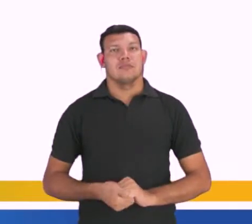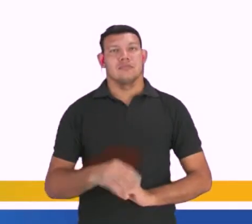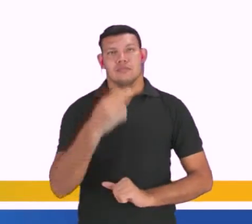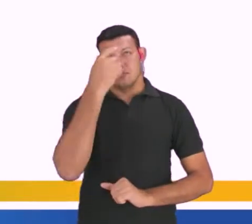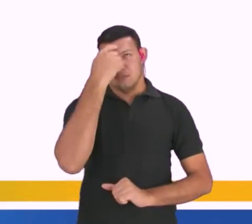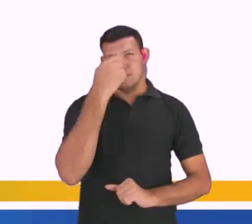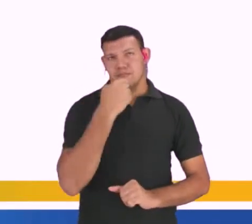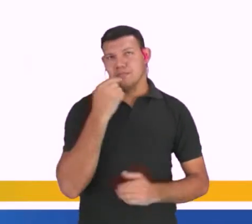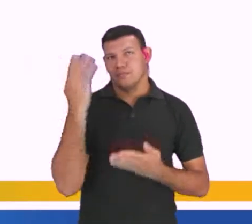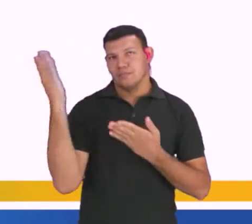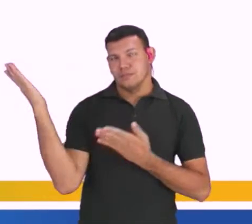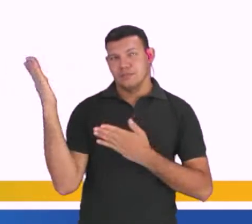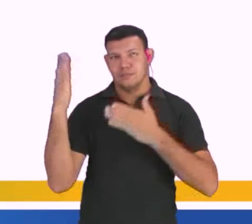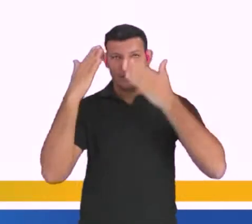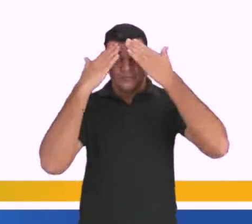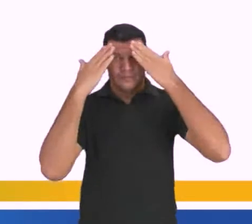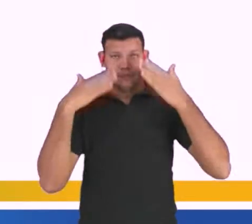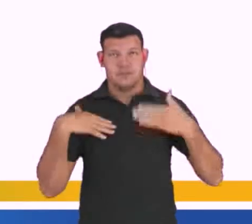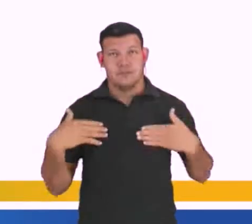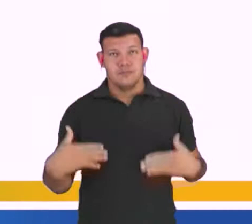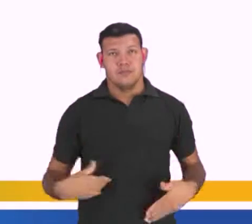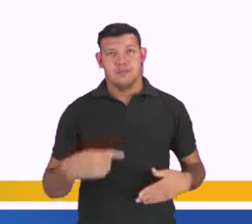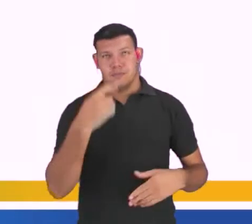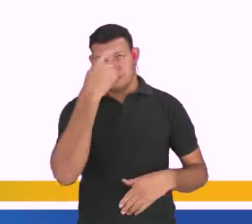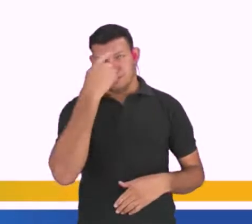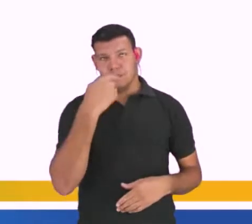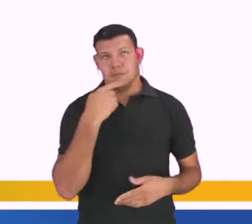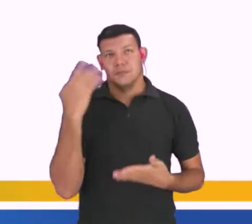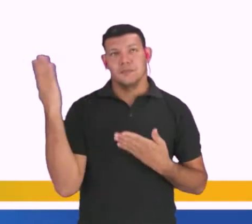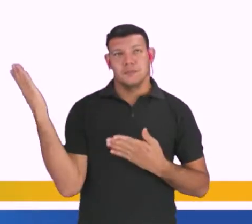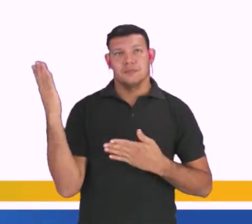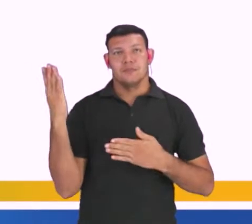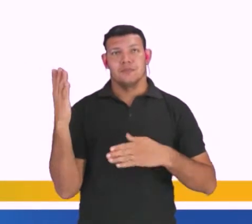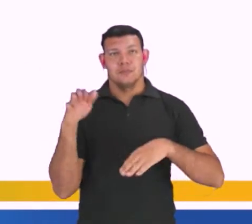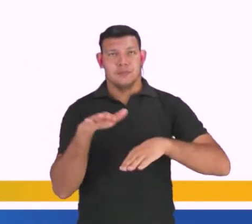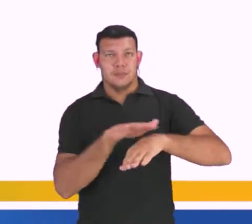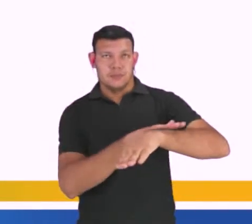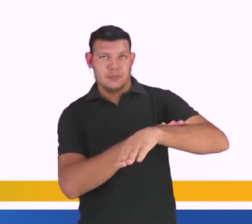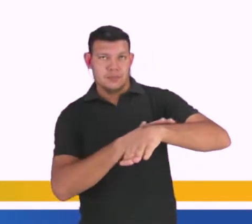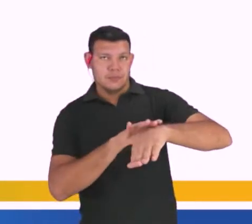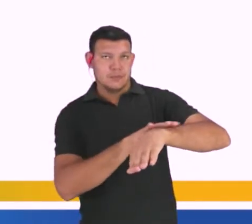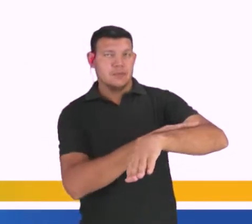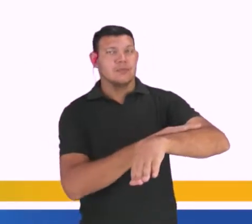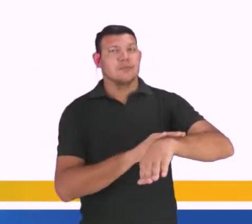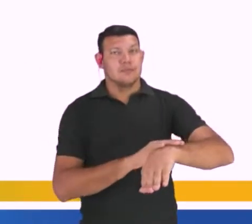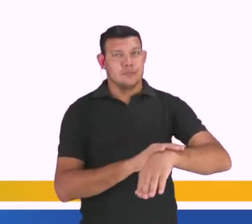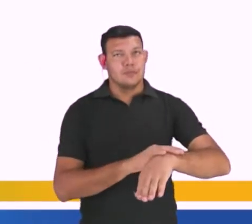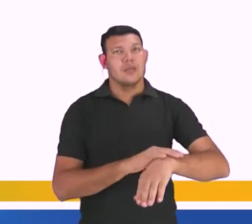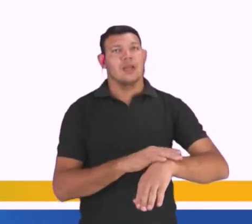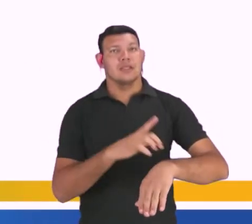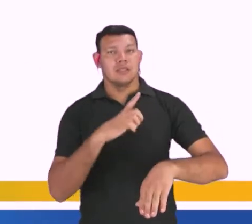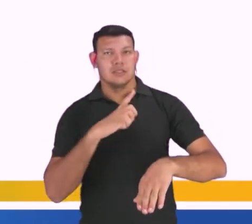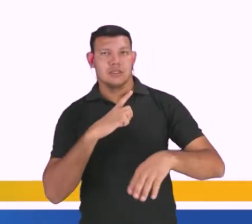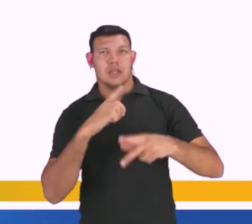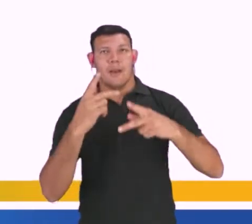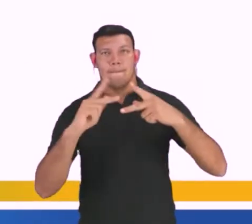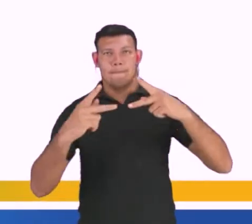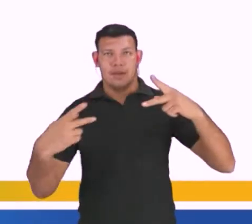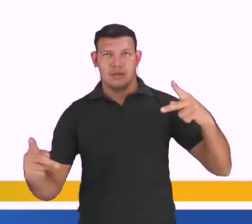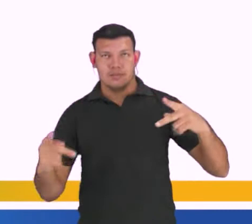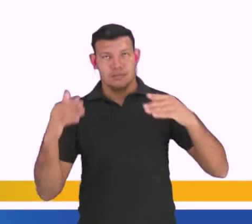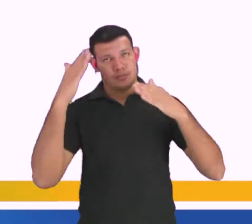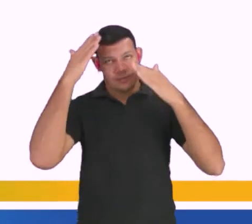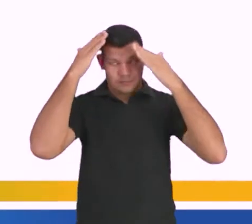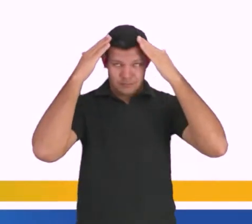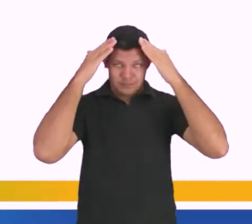Aqui nós temos aqui o exemplo do corpo humano, onde a pele ela tem proteína, cabelo, as